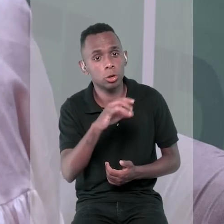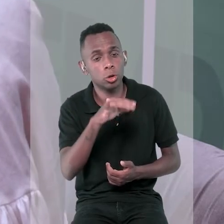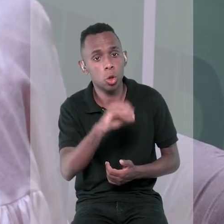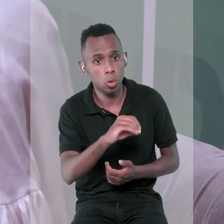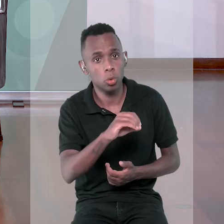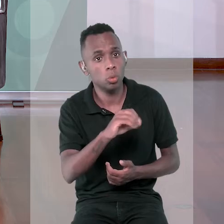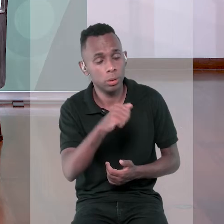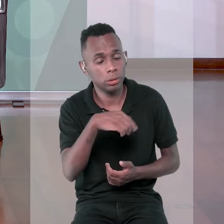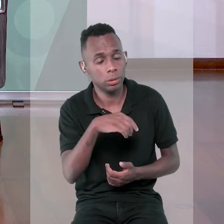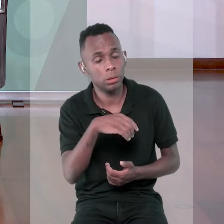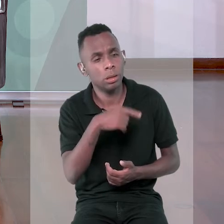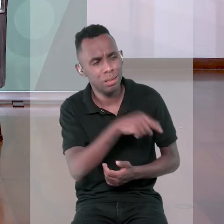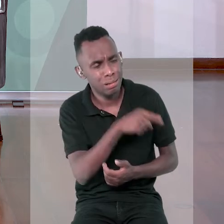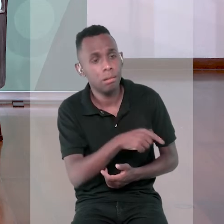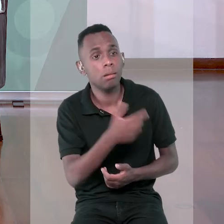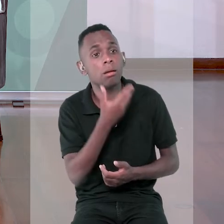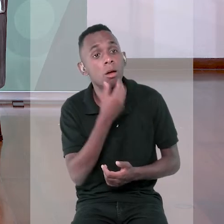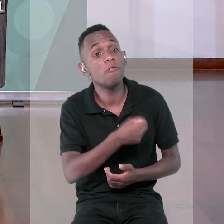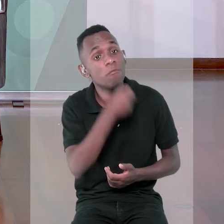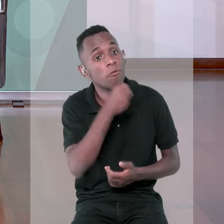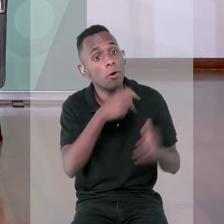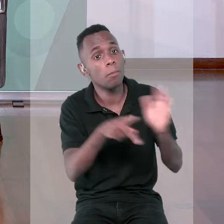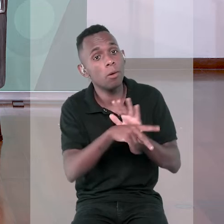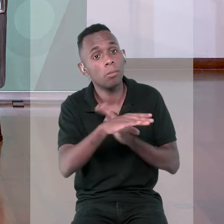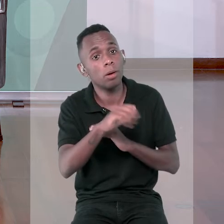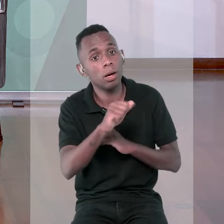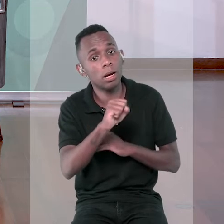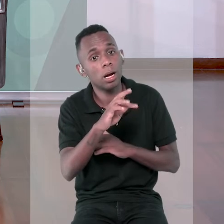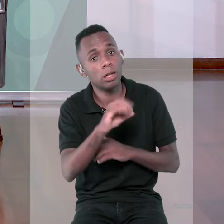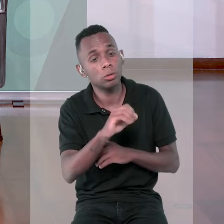Silva Castro, o avô do Castro Alves.